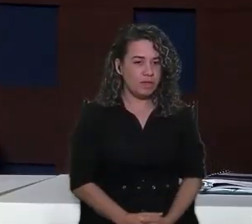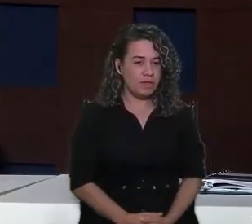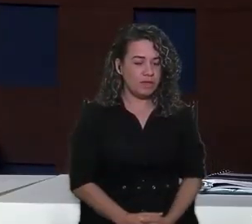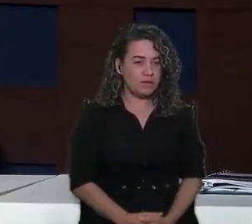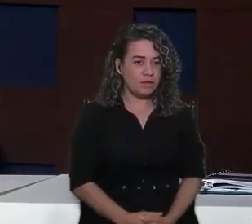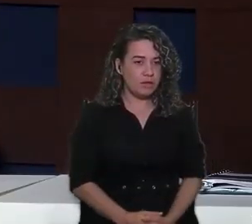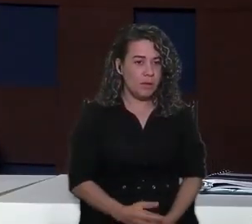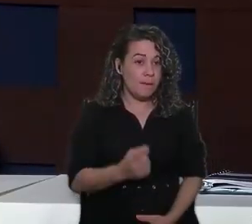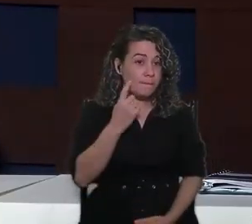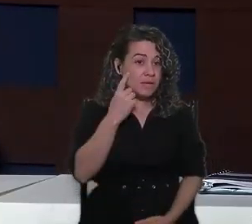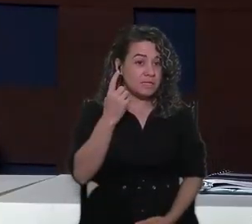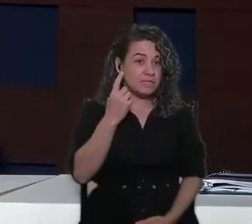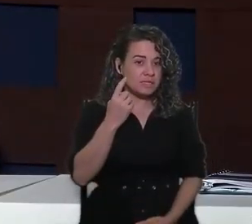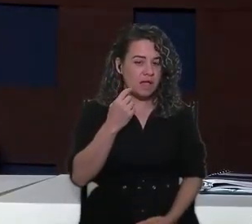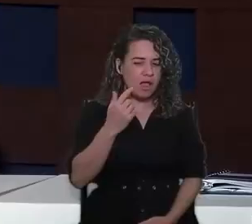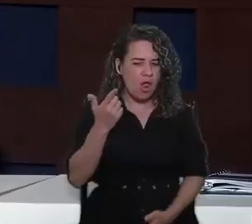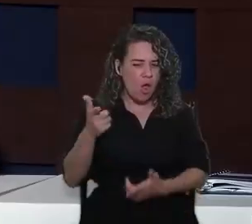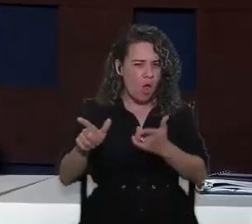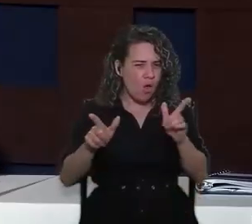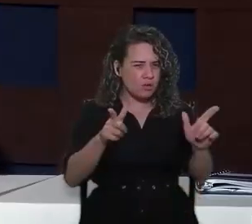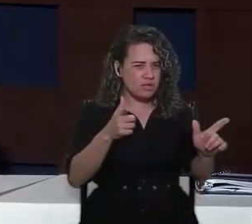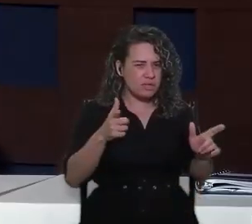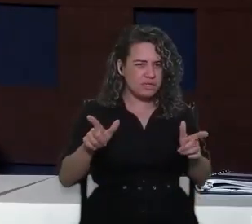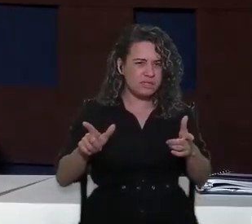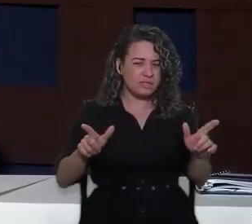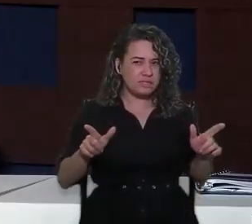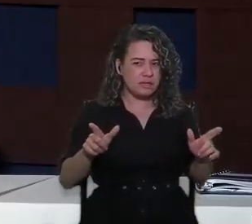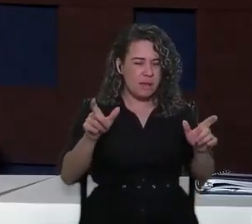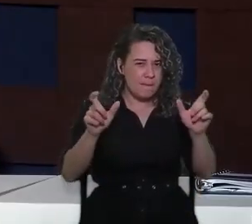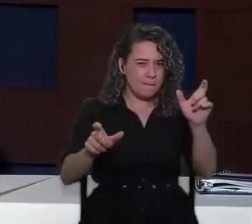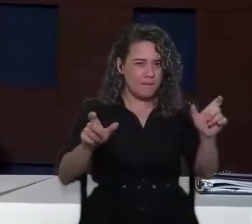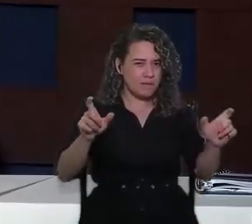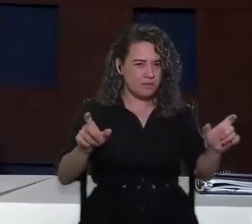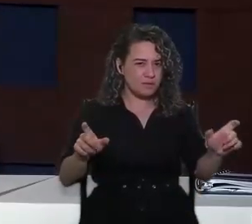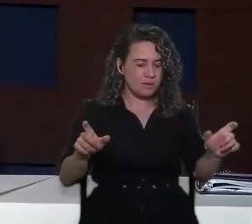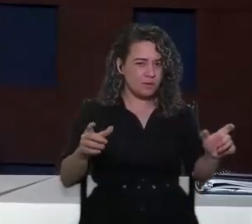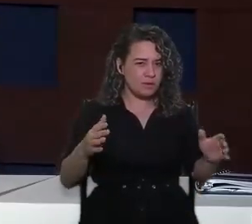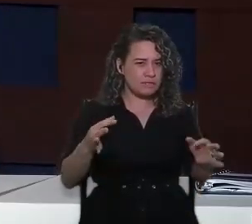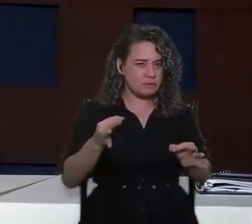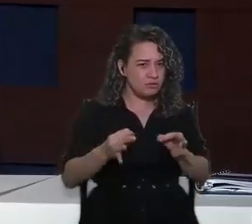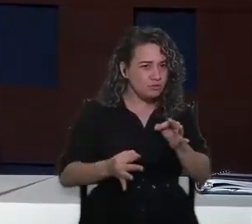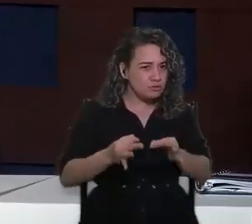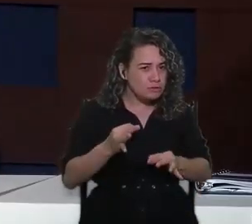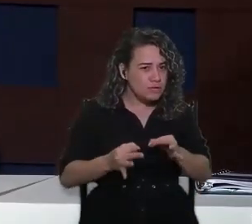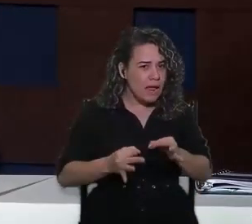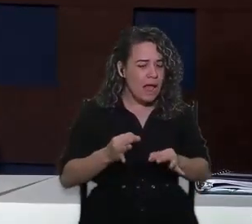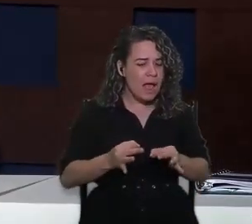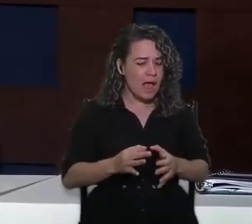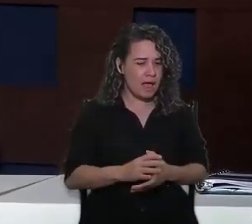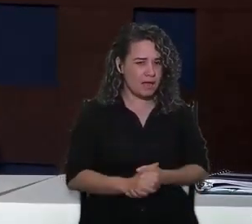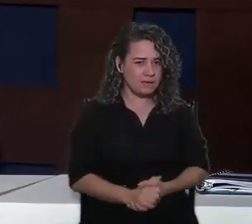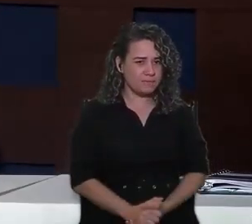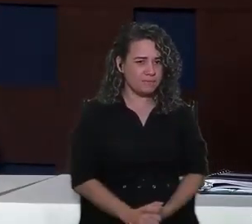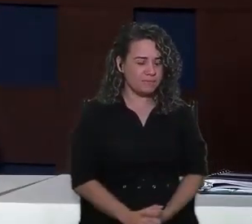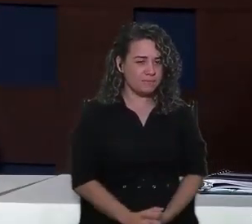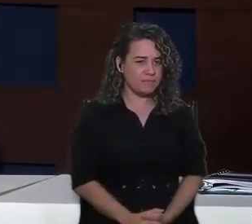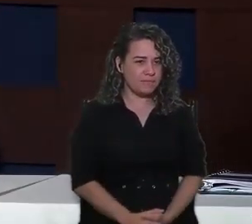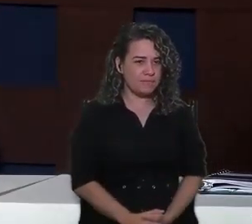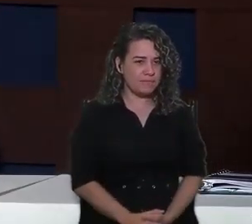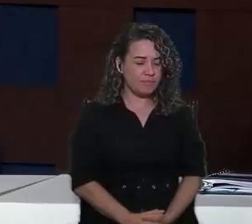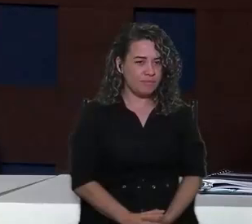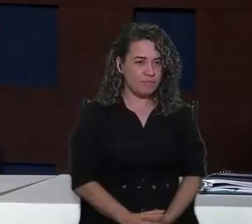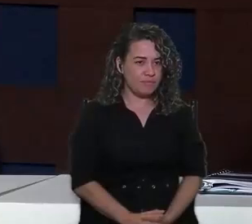ousa escrever? Até porque eu achava que escrever na minha família, isso que você falou, Estevão, era falta